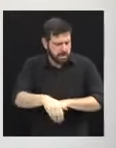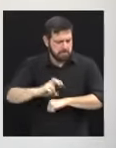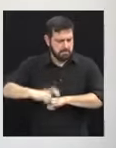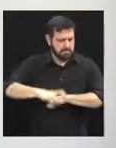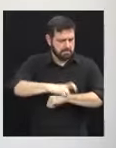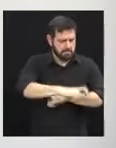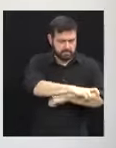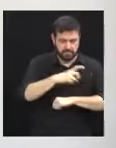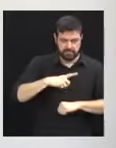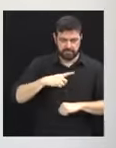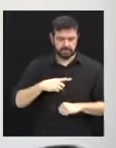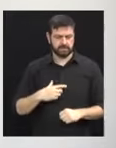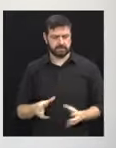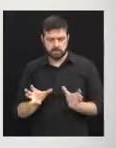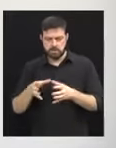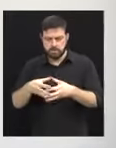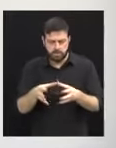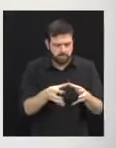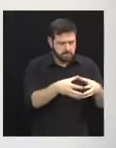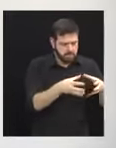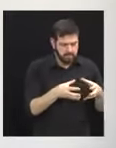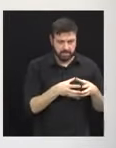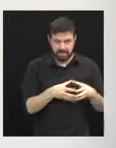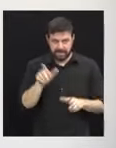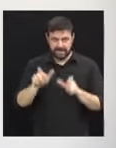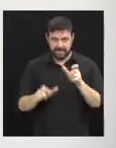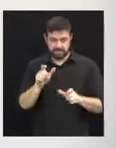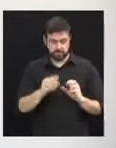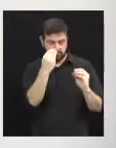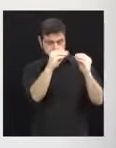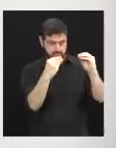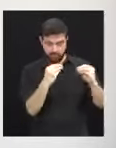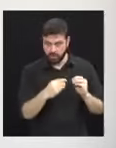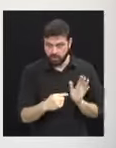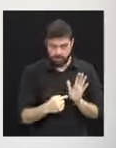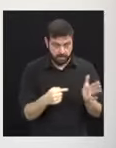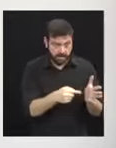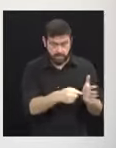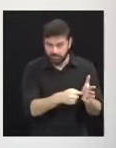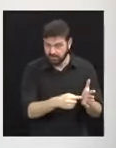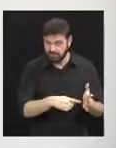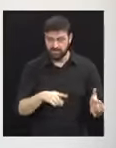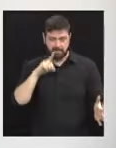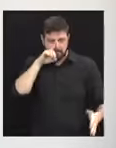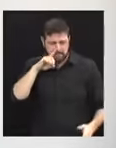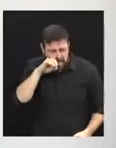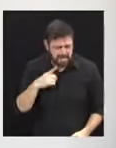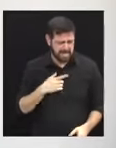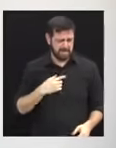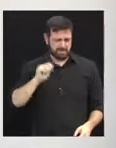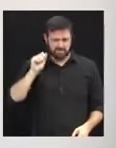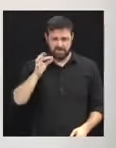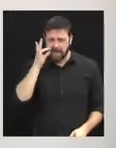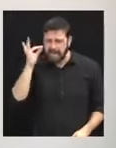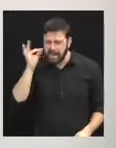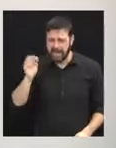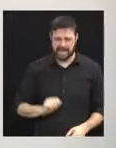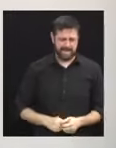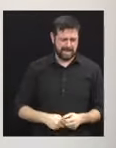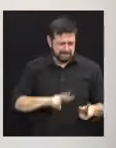inúmeros nomes, e as pessoas às vezes postam lá que está acontecendo uma coisa seríssima, gato preso com prego